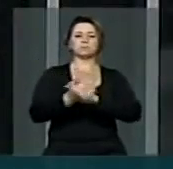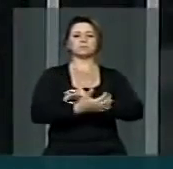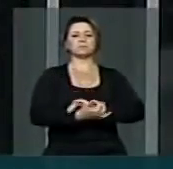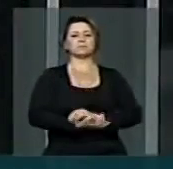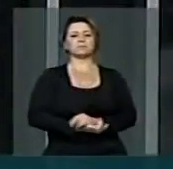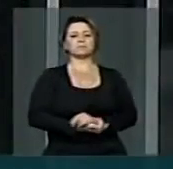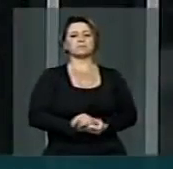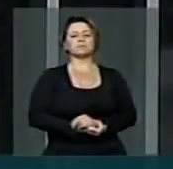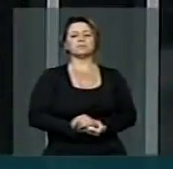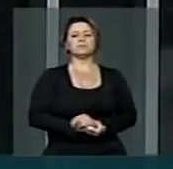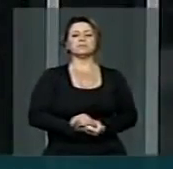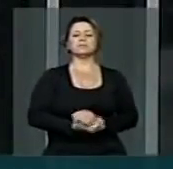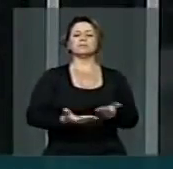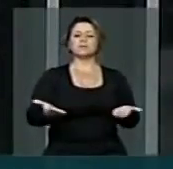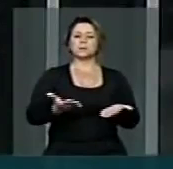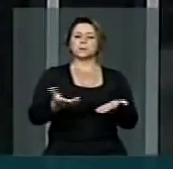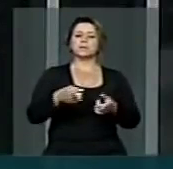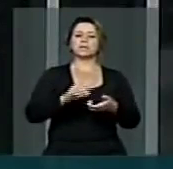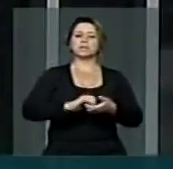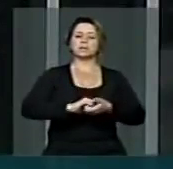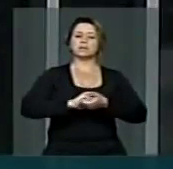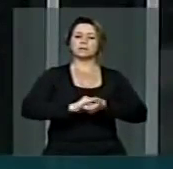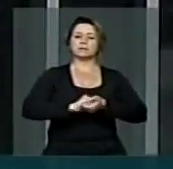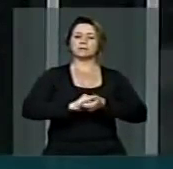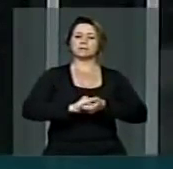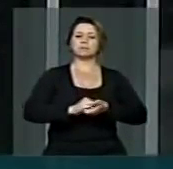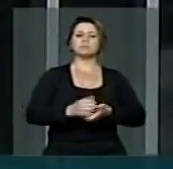Fábio Trade, eu queria lhe cumprimentar